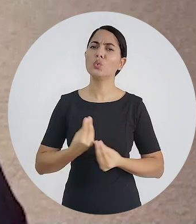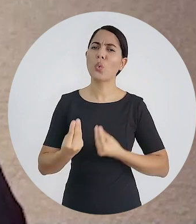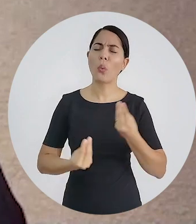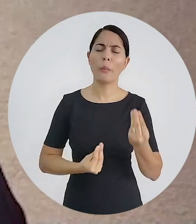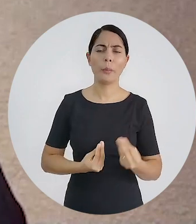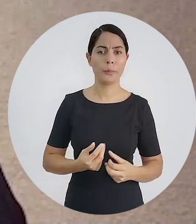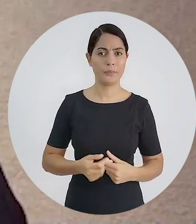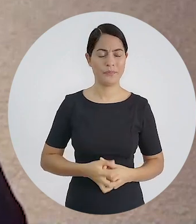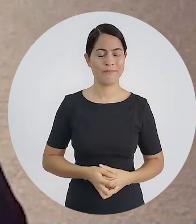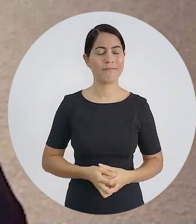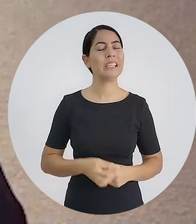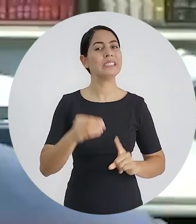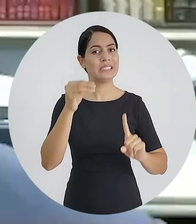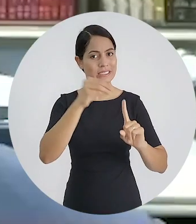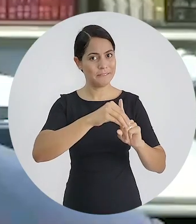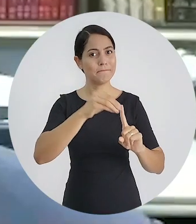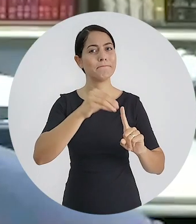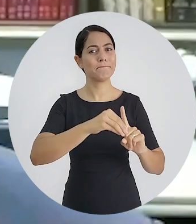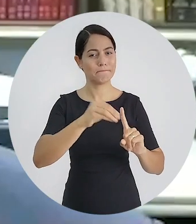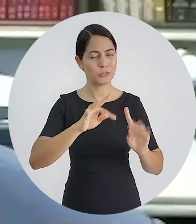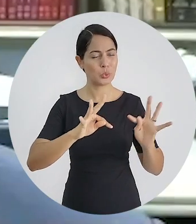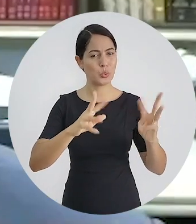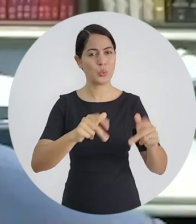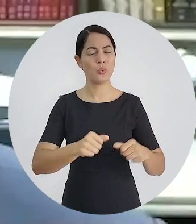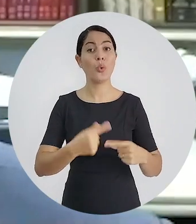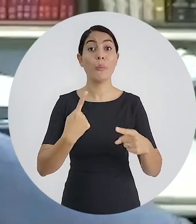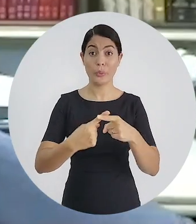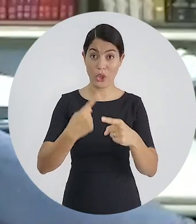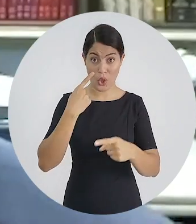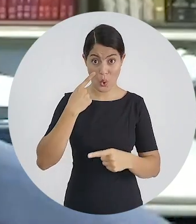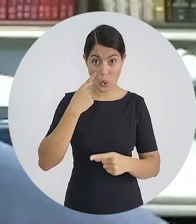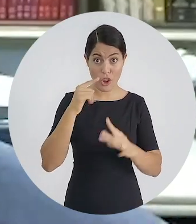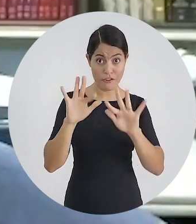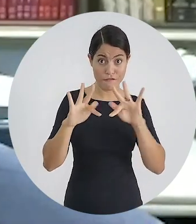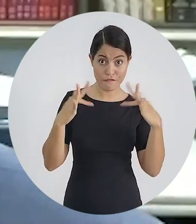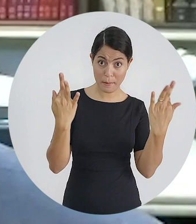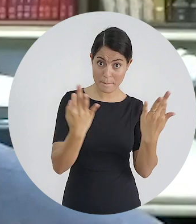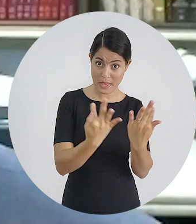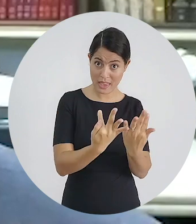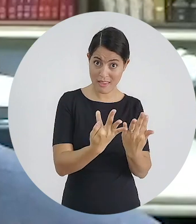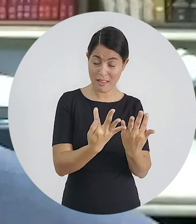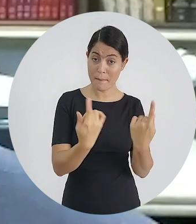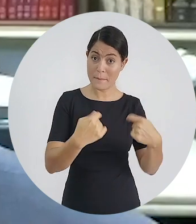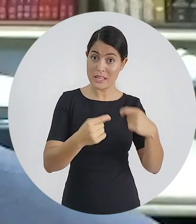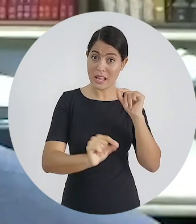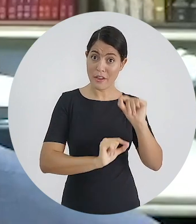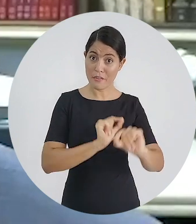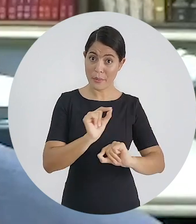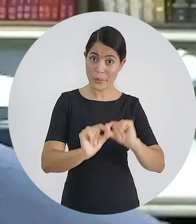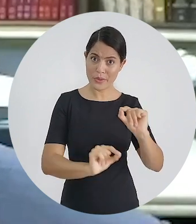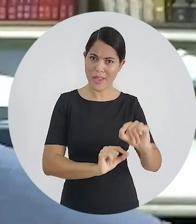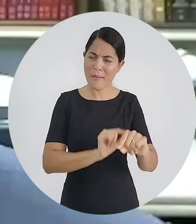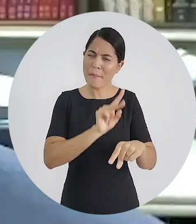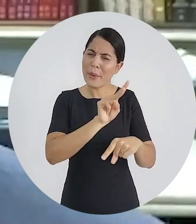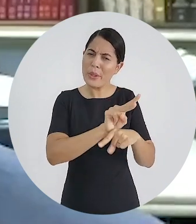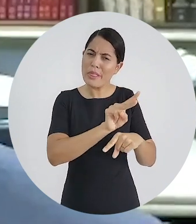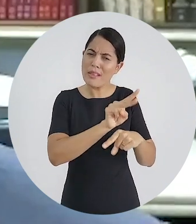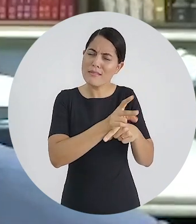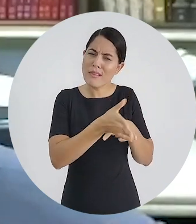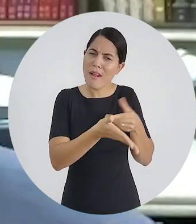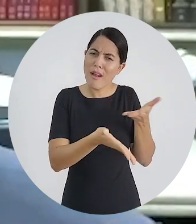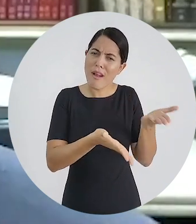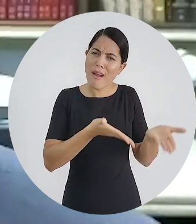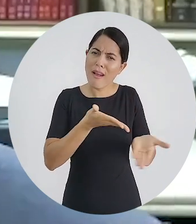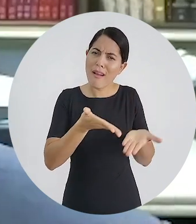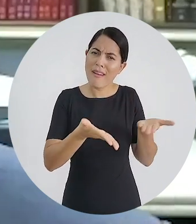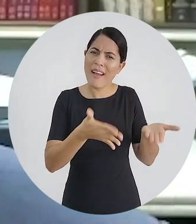humanos? Total. O que é o lar? O que é a família? Base da sociedade. É o local de aconchego, é o local